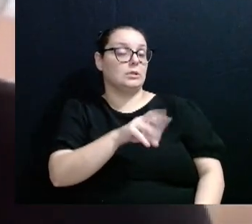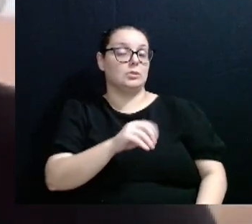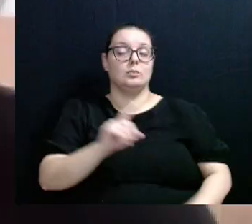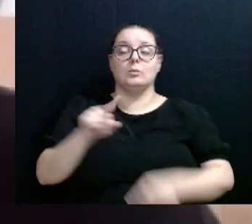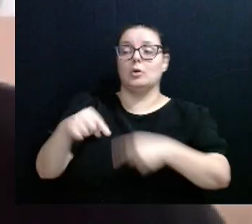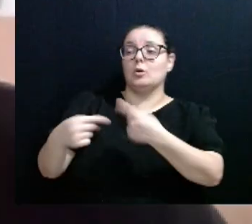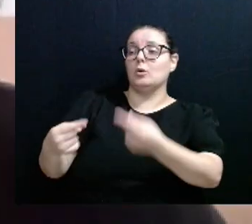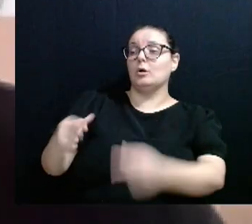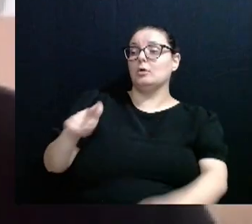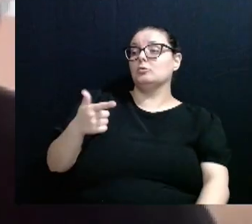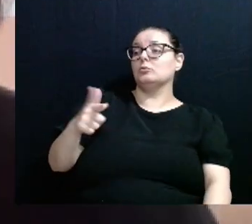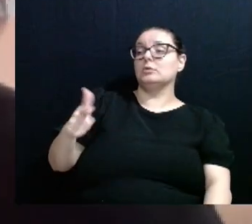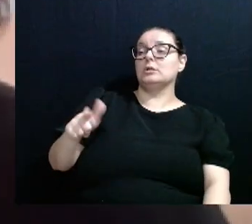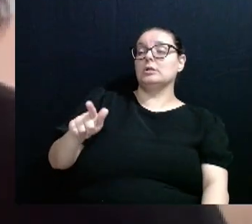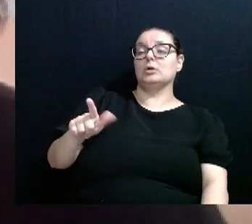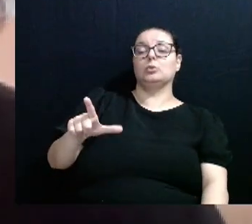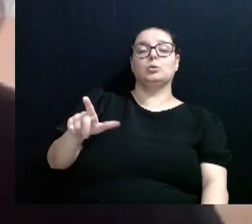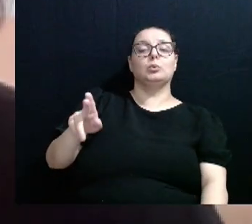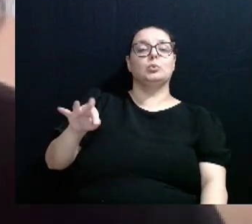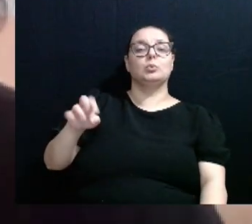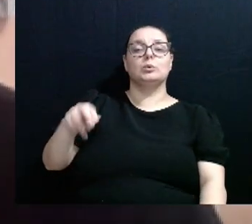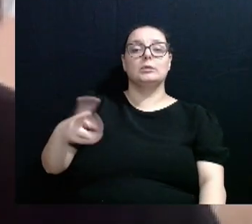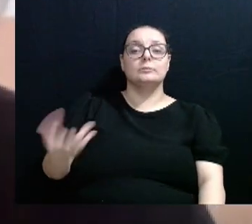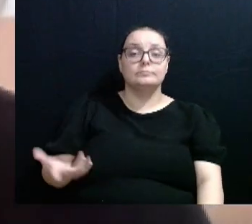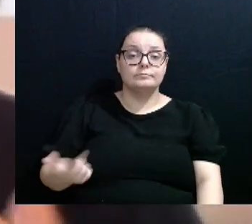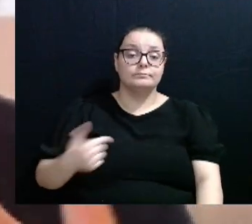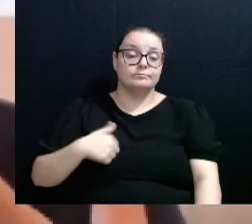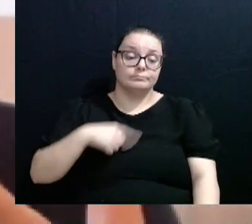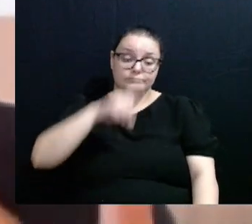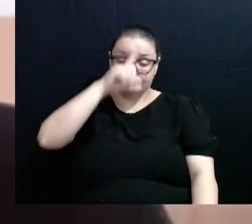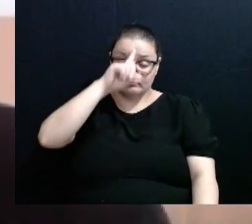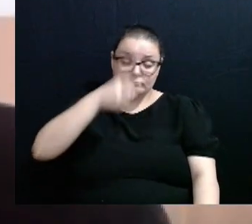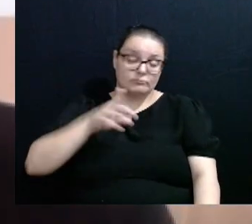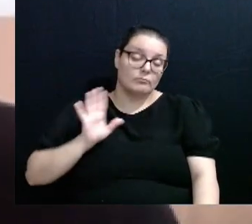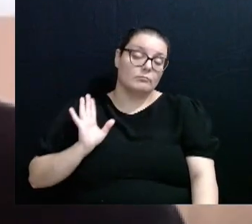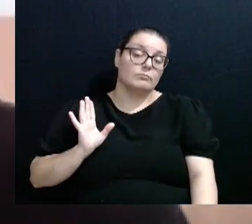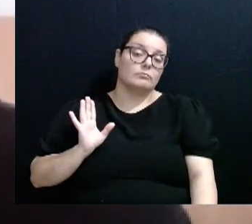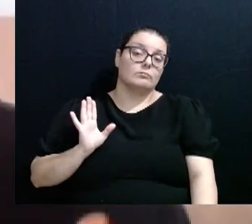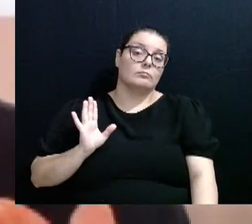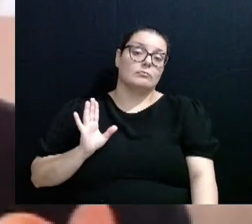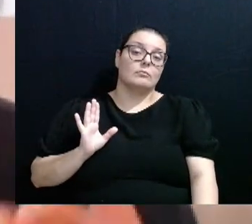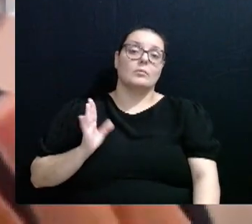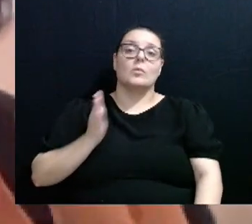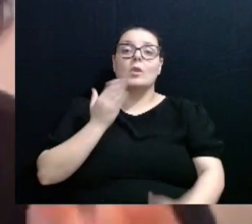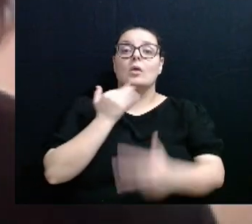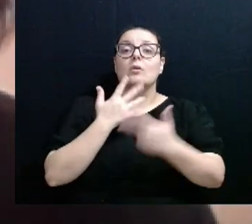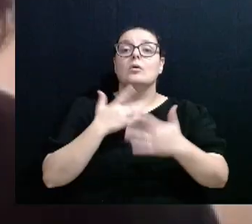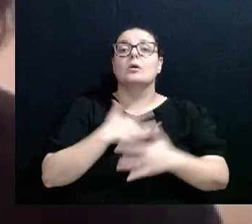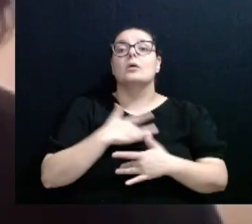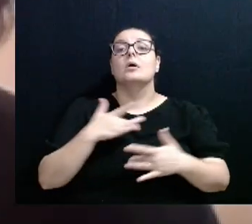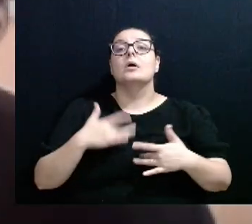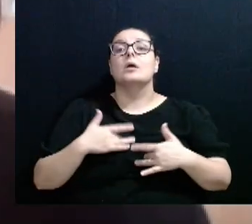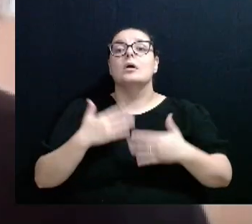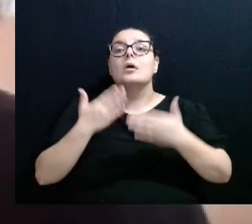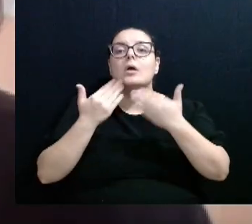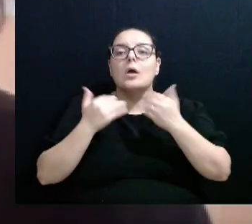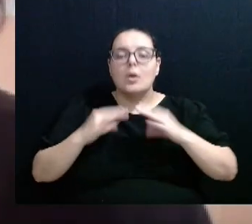glúten. Eu tenho uma definição, sabe? Do comer saudável. É comer de tudo,